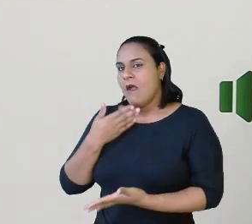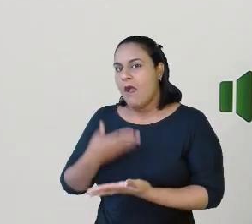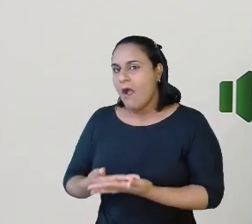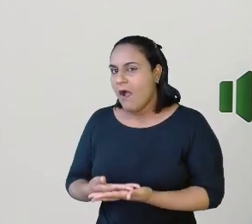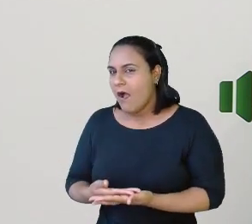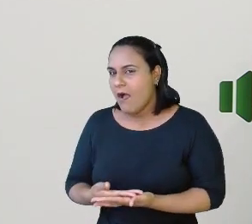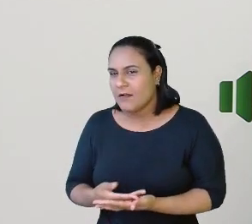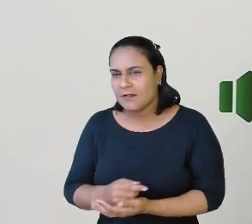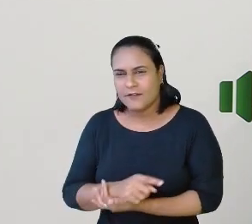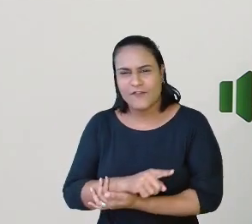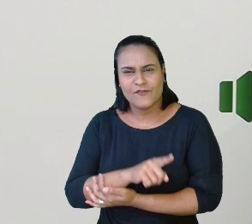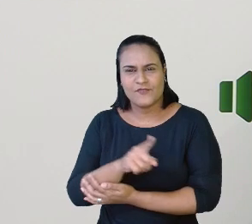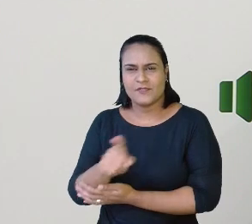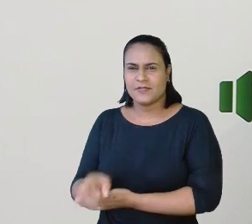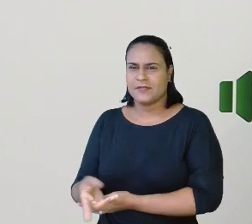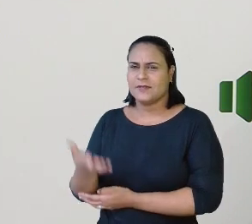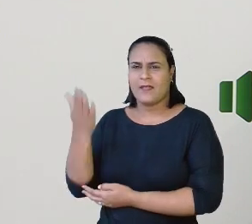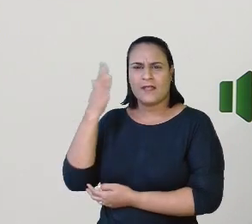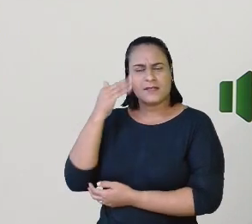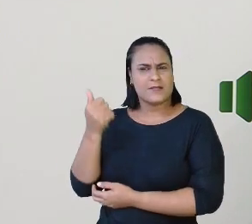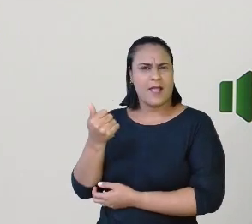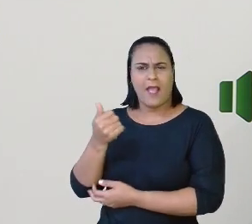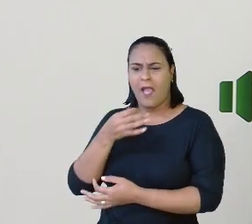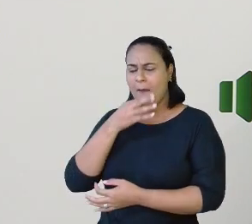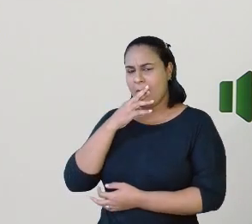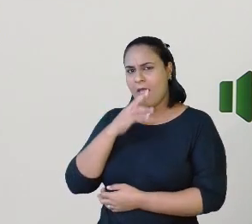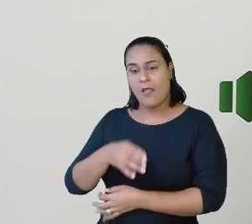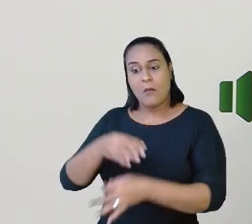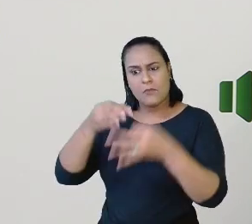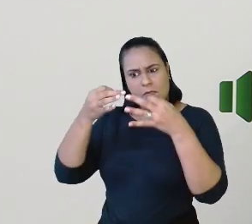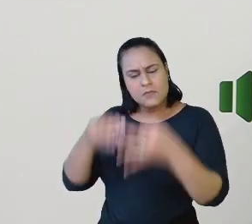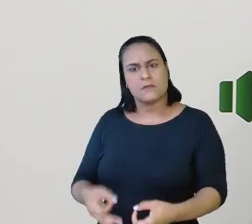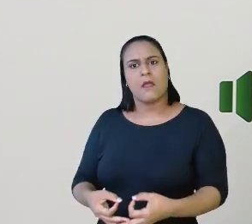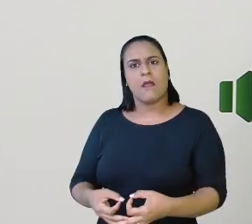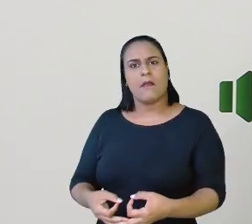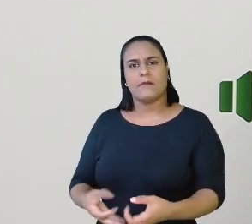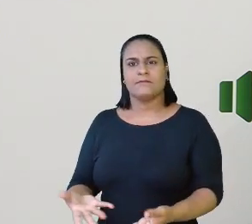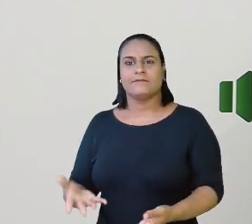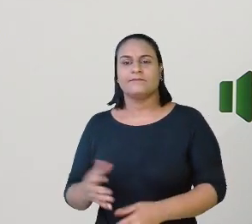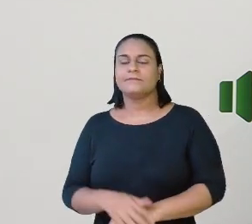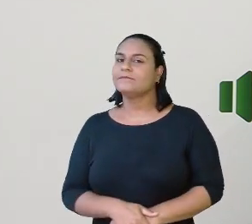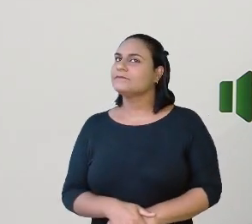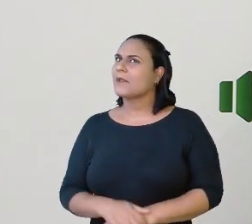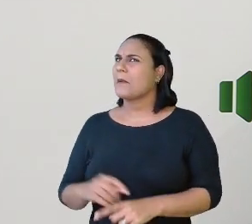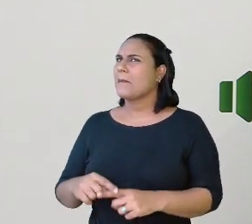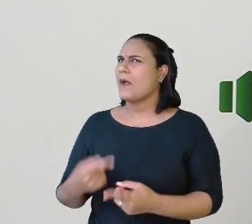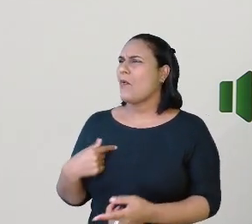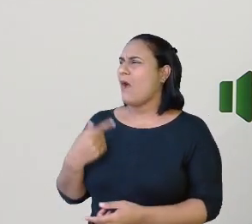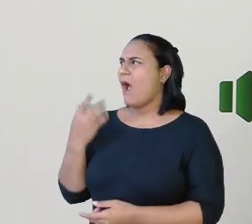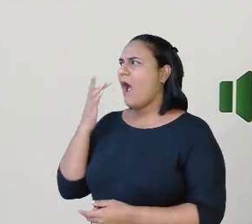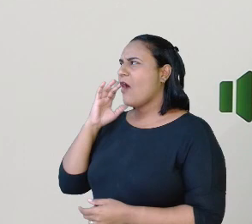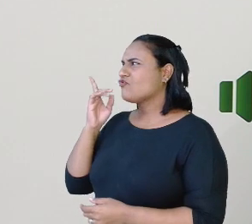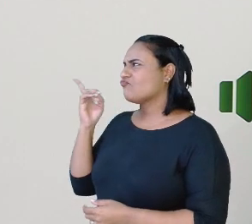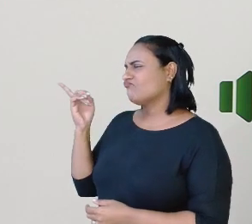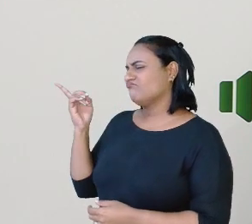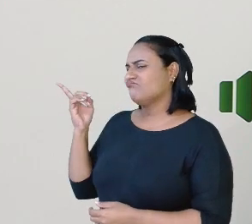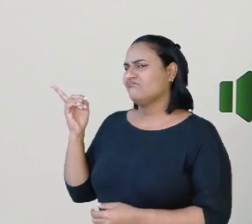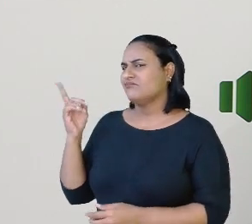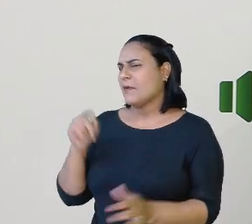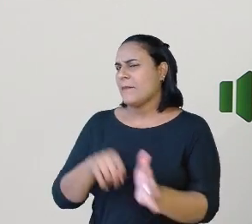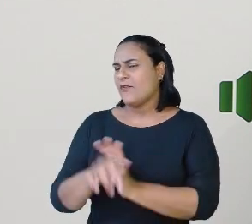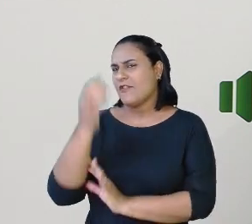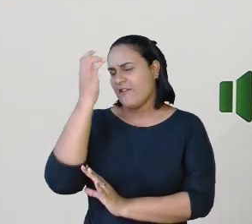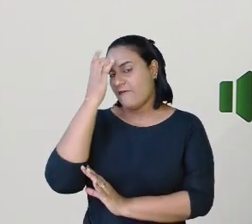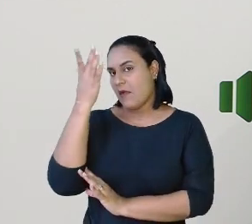vocês estão tirando de letra, mas eu acho que essas foram muito fáceis.